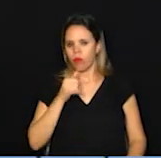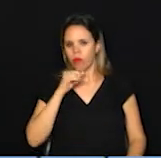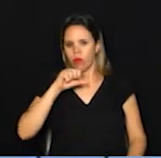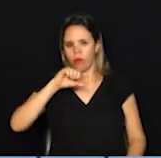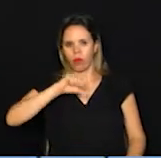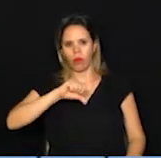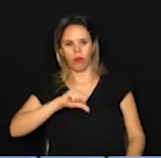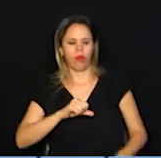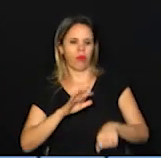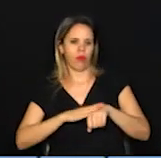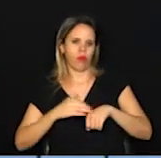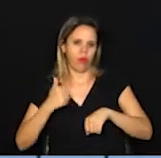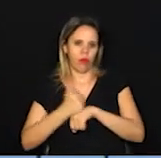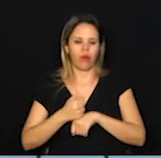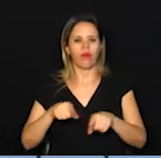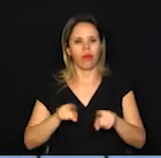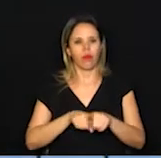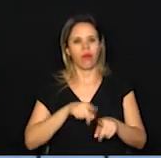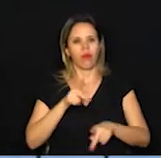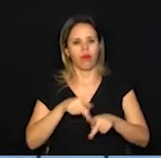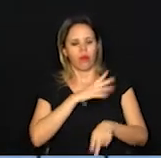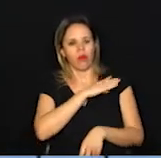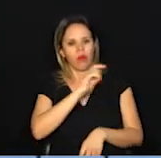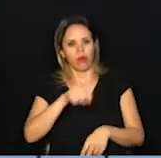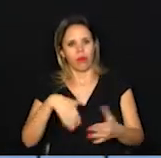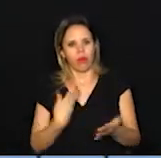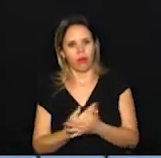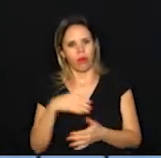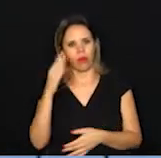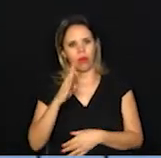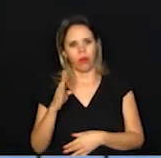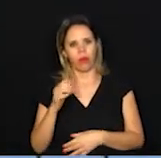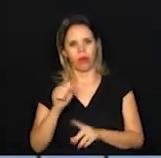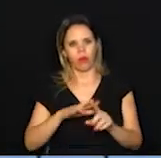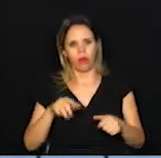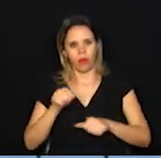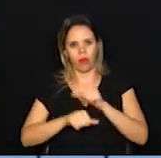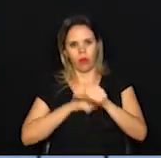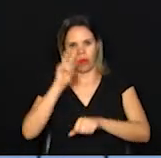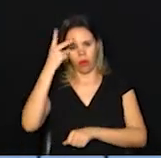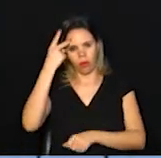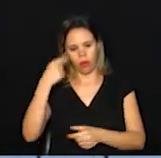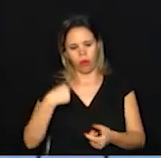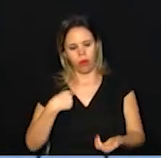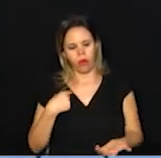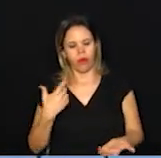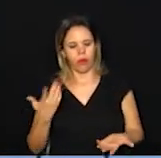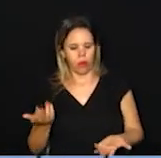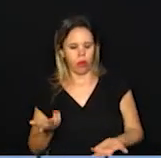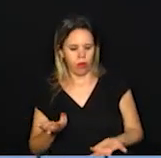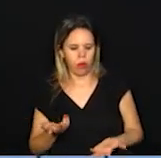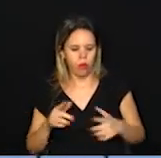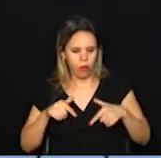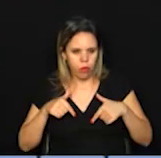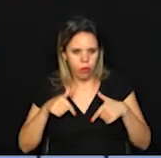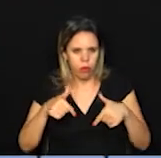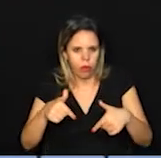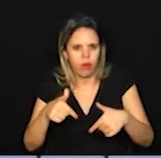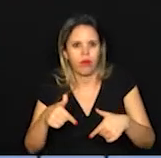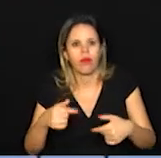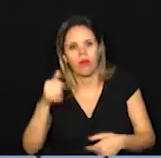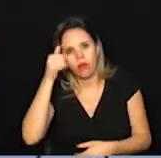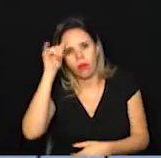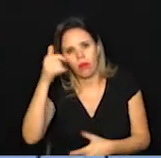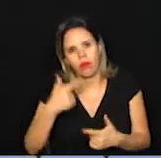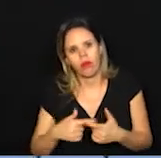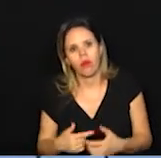ditadura permanece na sociedade brasileira até hoje. E é preciso mudar a forma de pensar e agir para combater